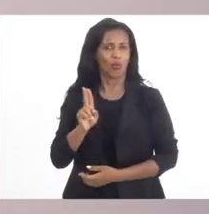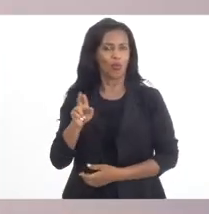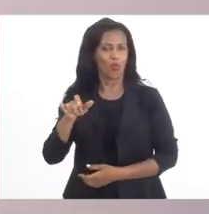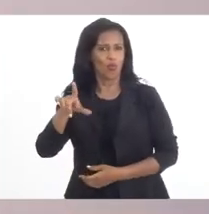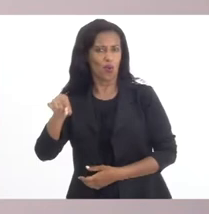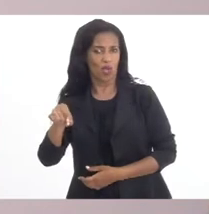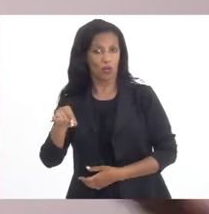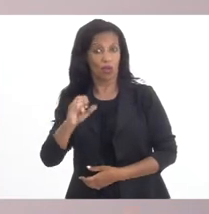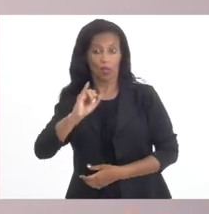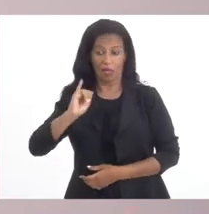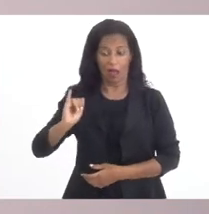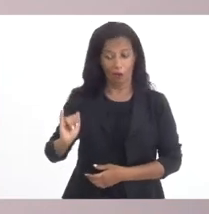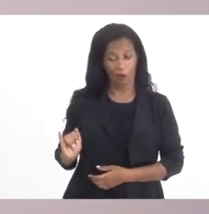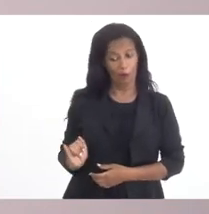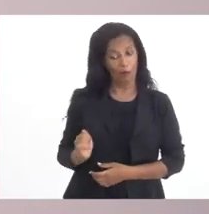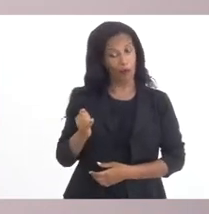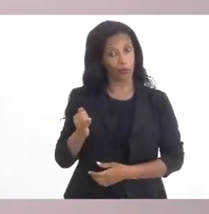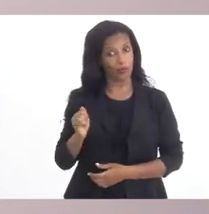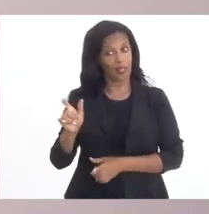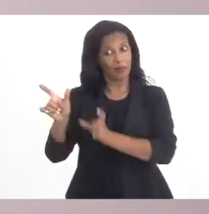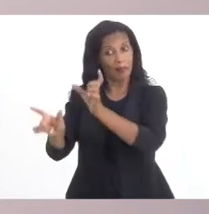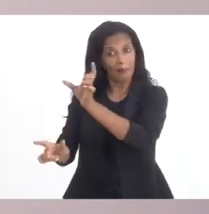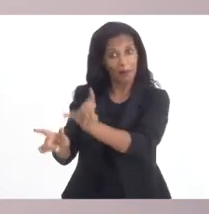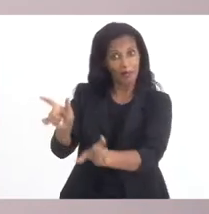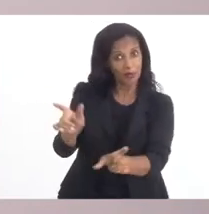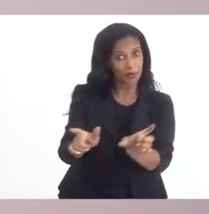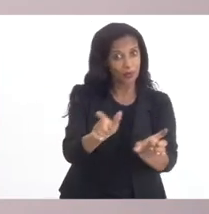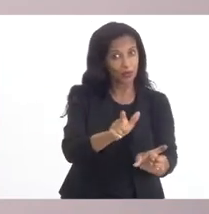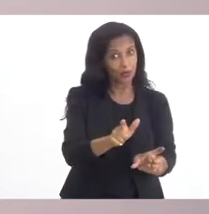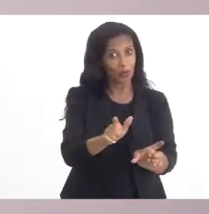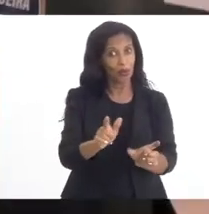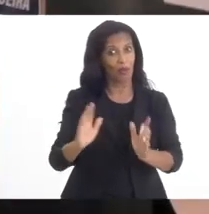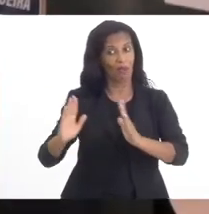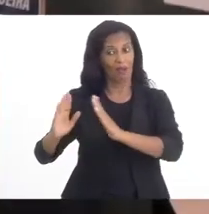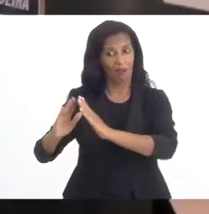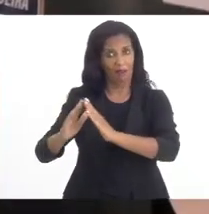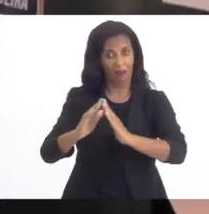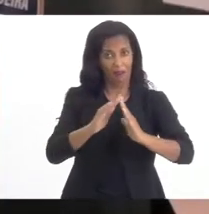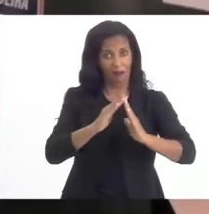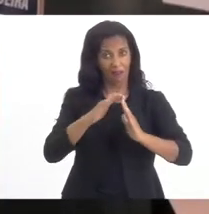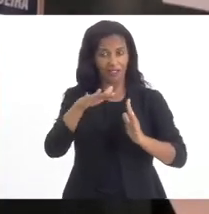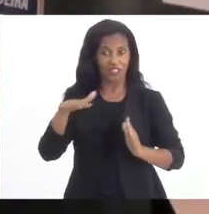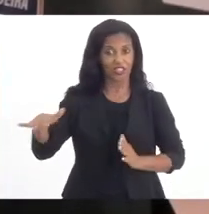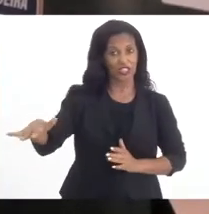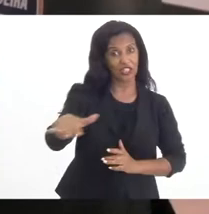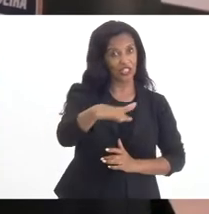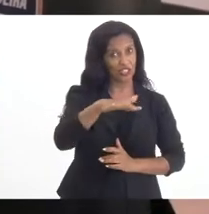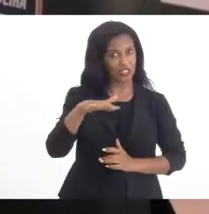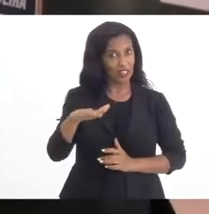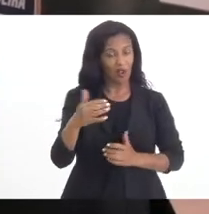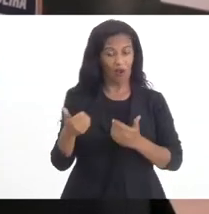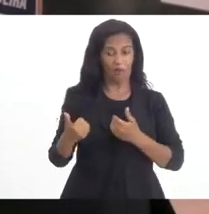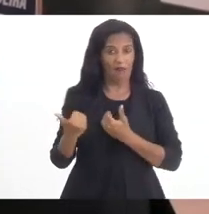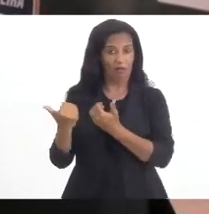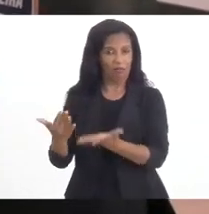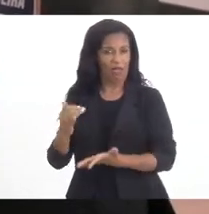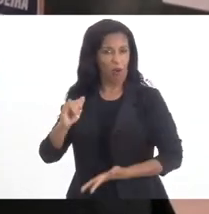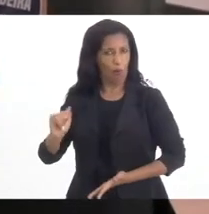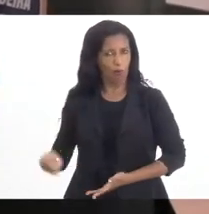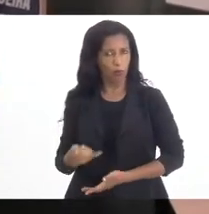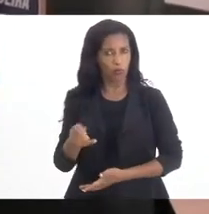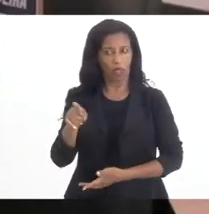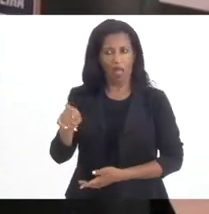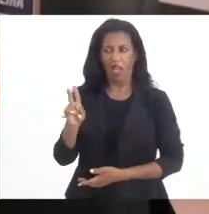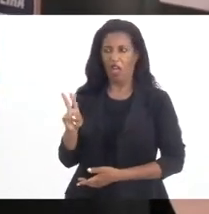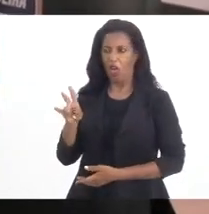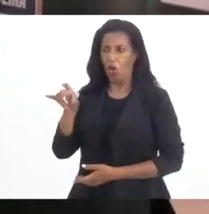Eles podem abrir oportunidade para pessoas, moradores da Zona Oeste em geral, mas dizer que eles abrem oportunidade, estudante da